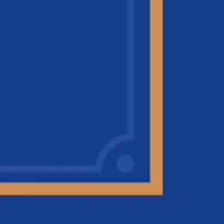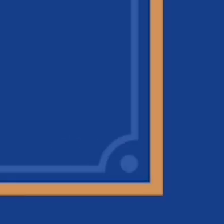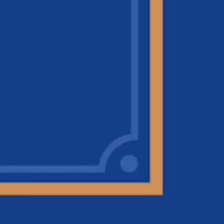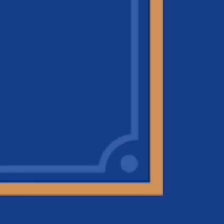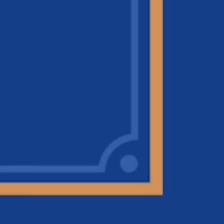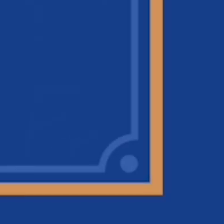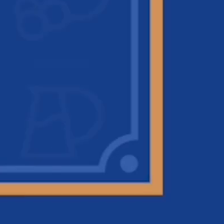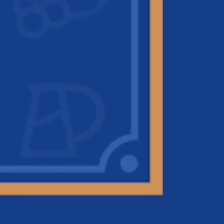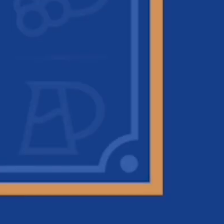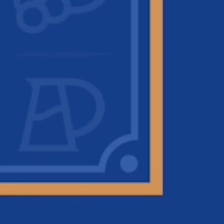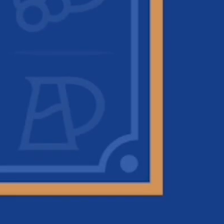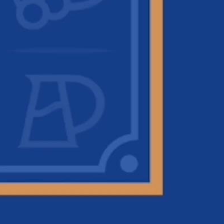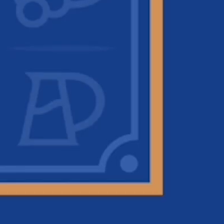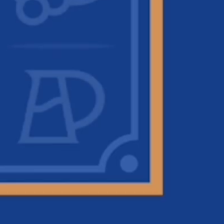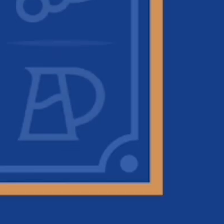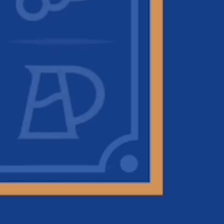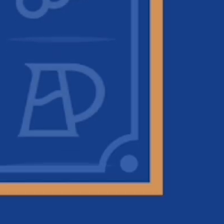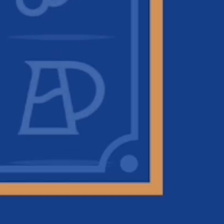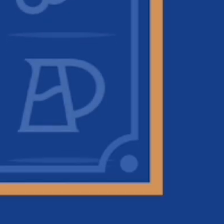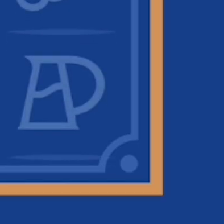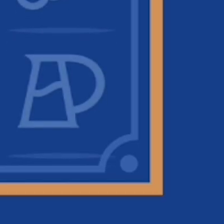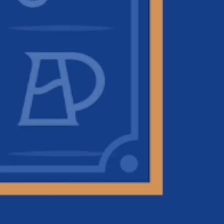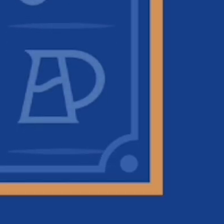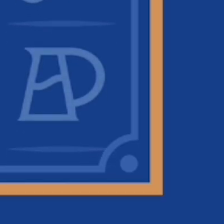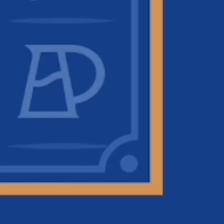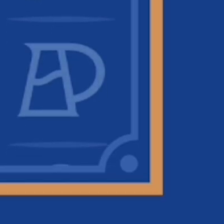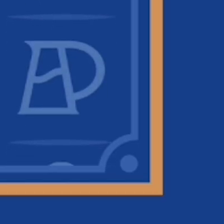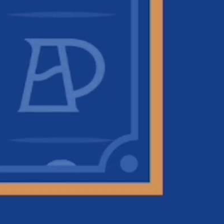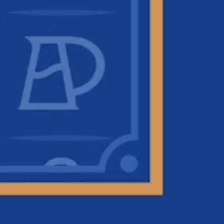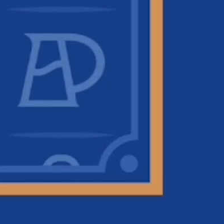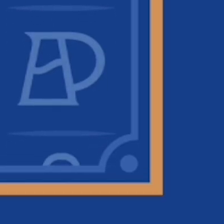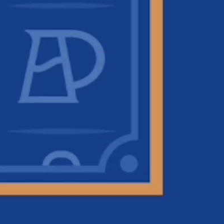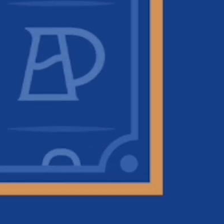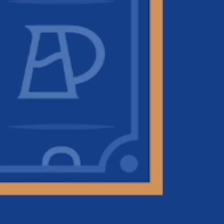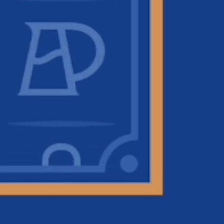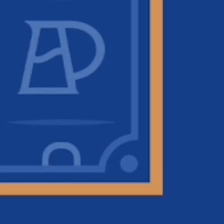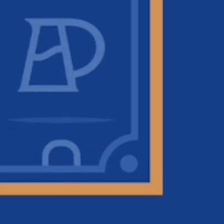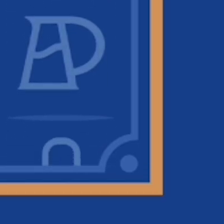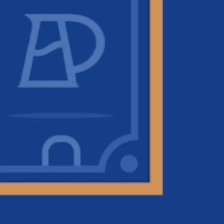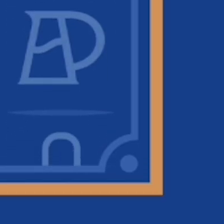Estamos de volta. E aí? Bora prosear?